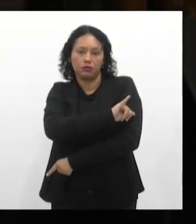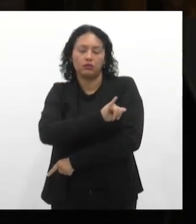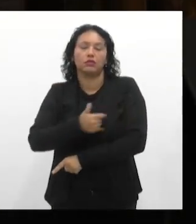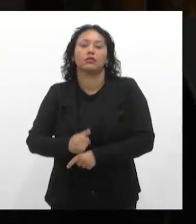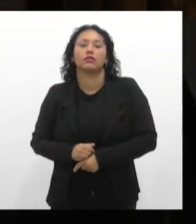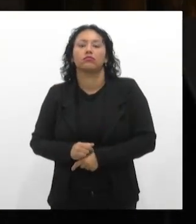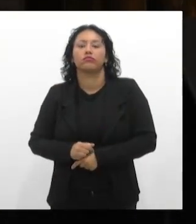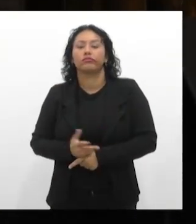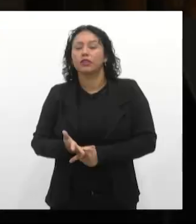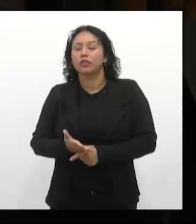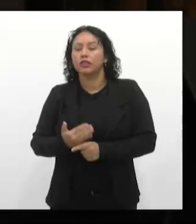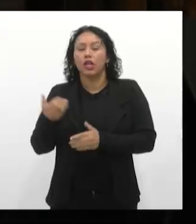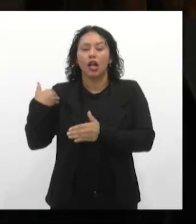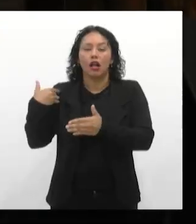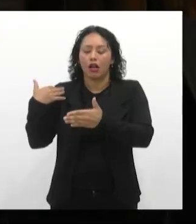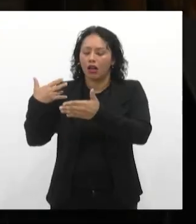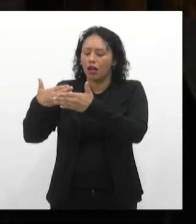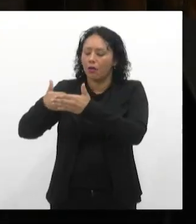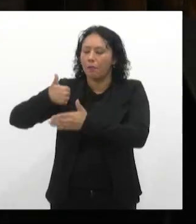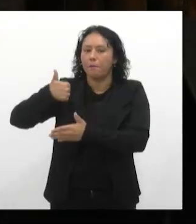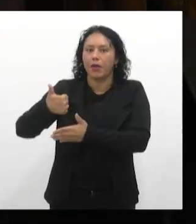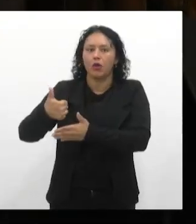desde 1965,